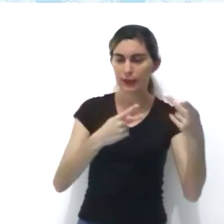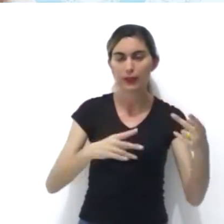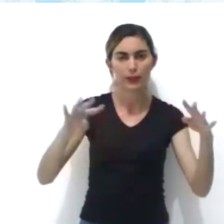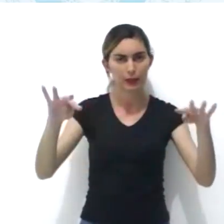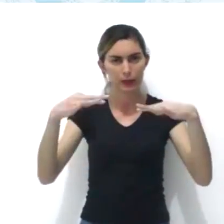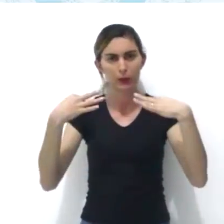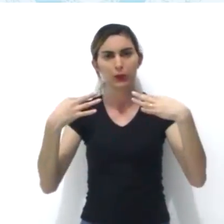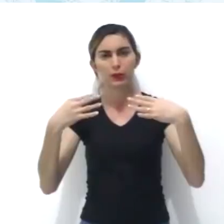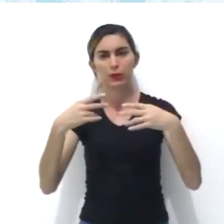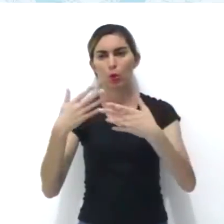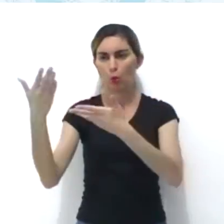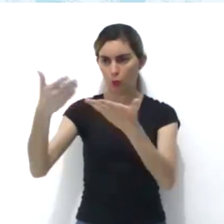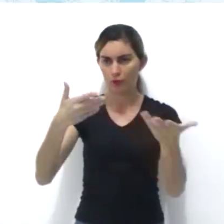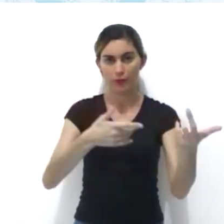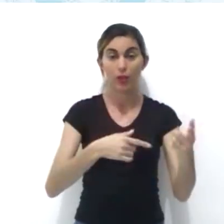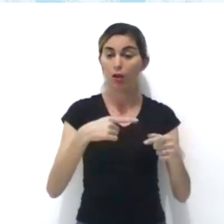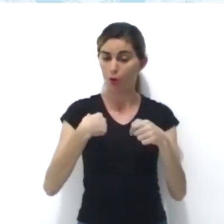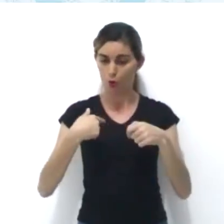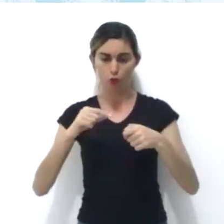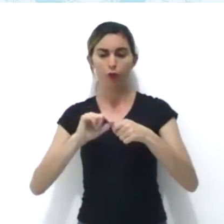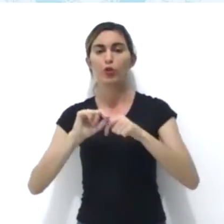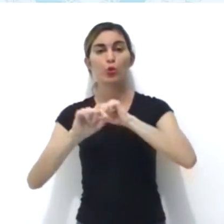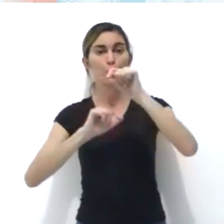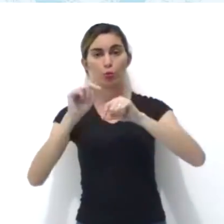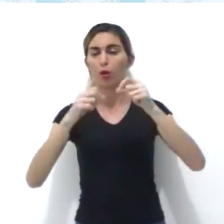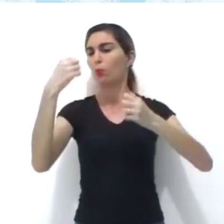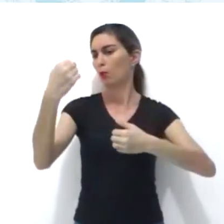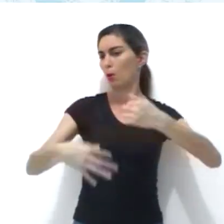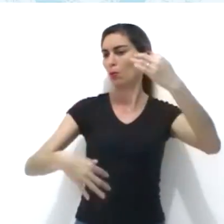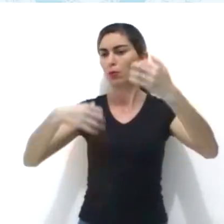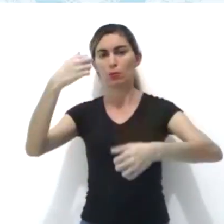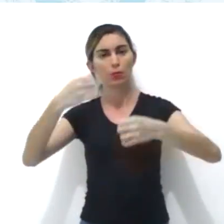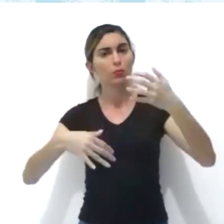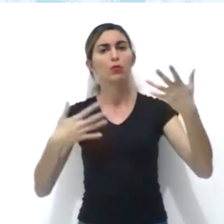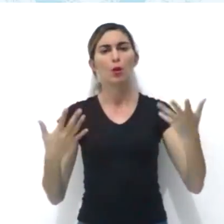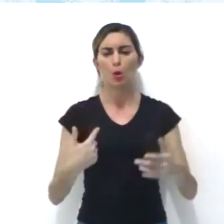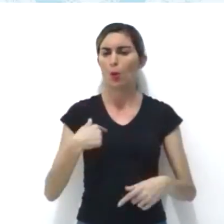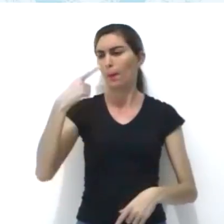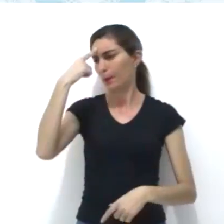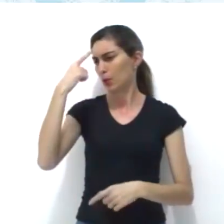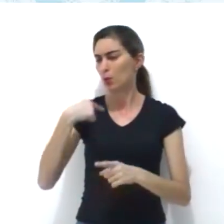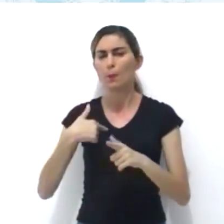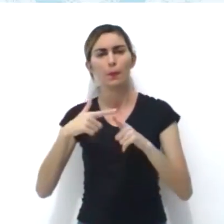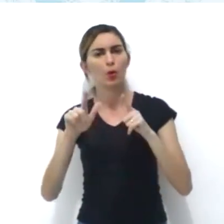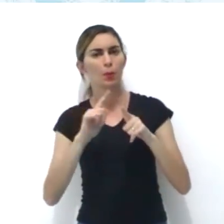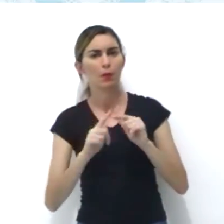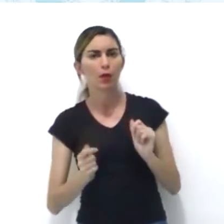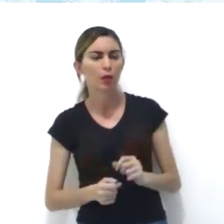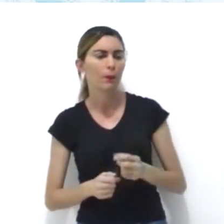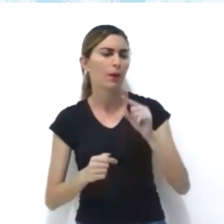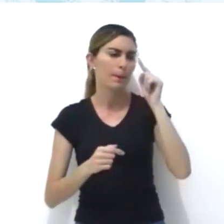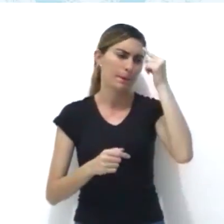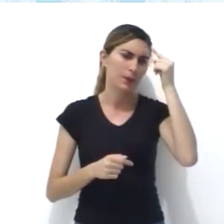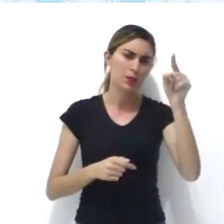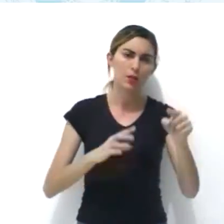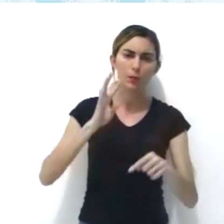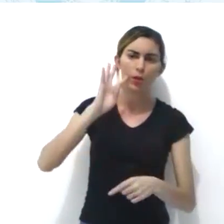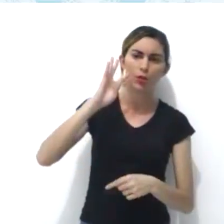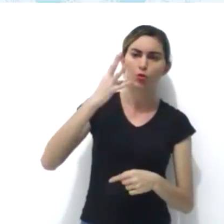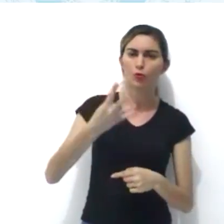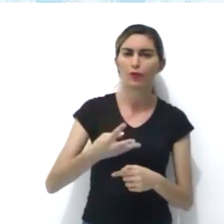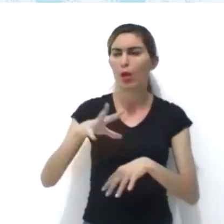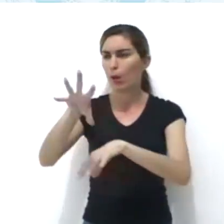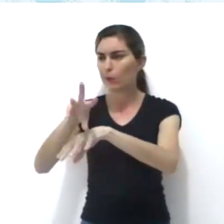seus visitantes, para quem está ali, para os seus convidados, o que ele fez. Então, olhe, pensamos nesse problema, o problema foi esse,